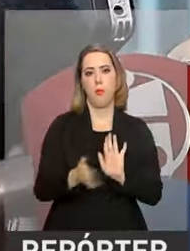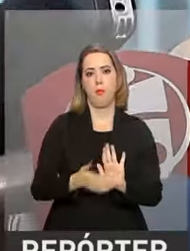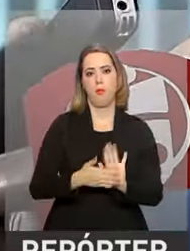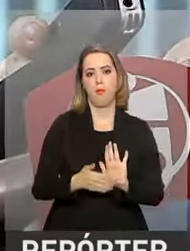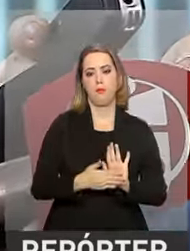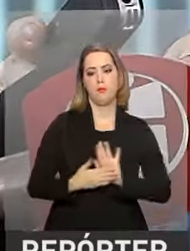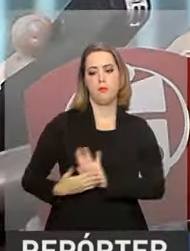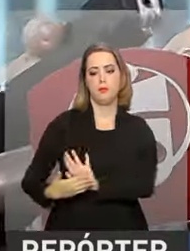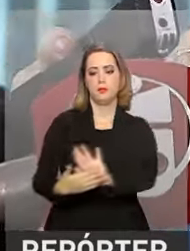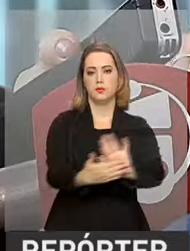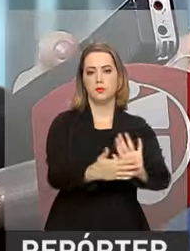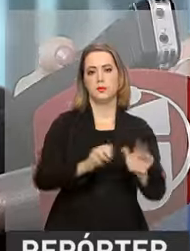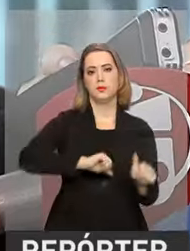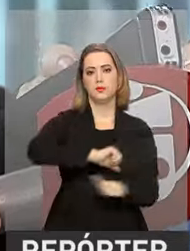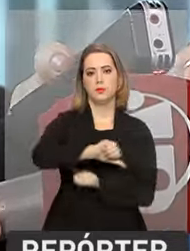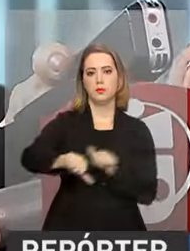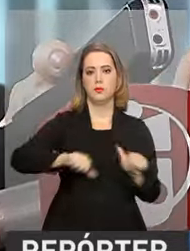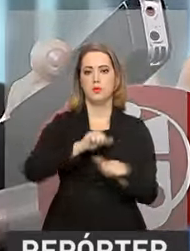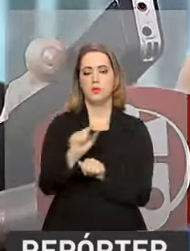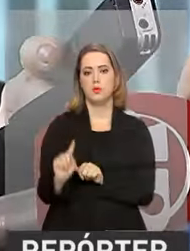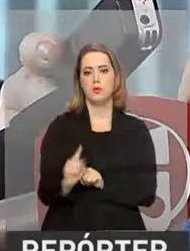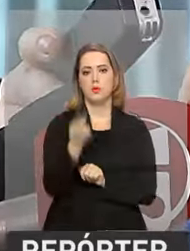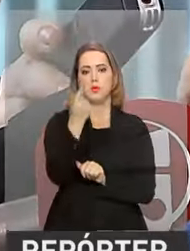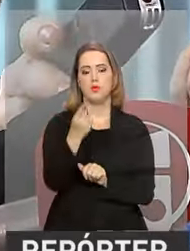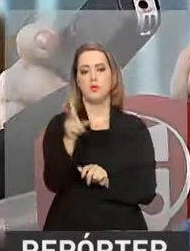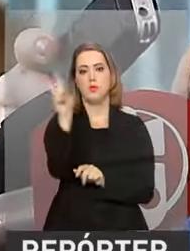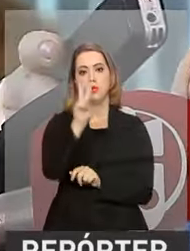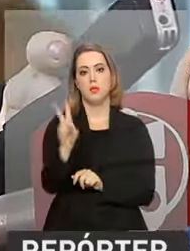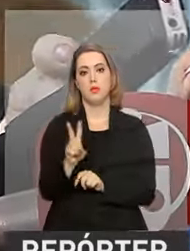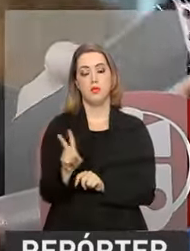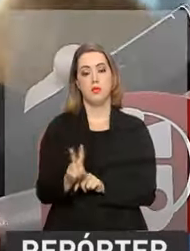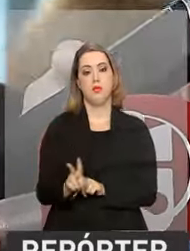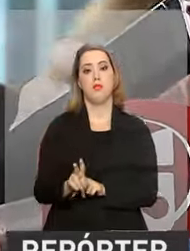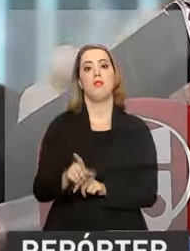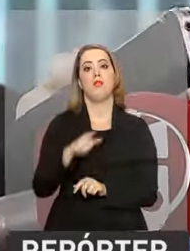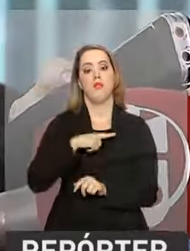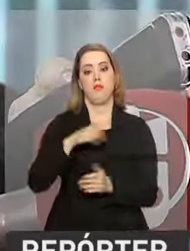alteração do critério uma vez a cada mandato presidencial.